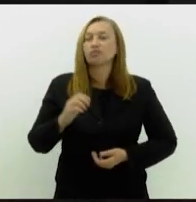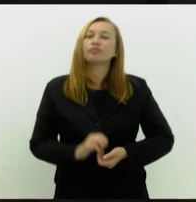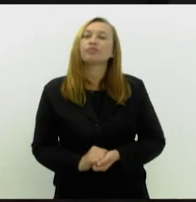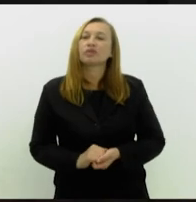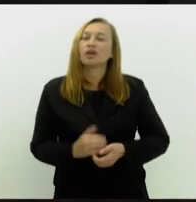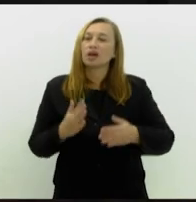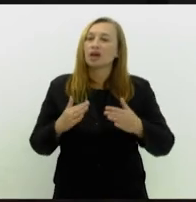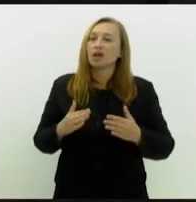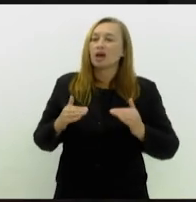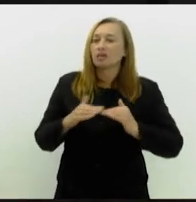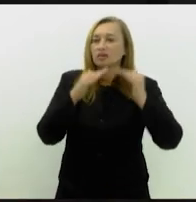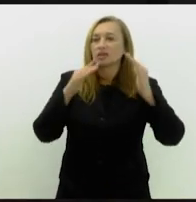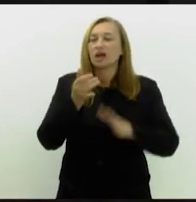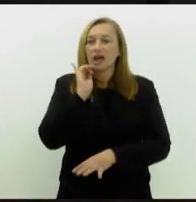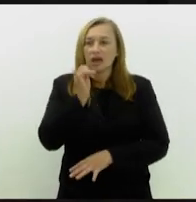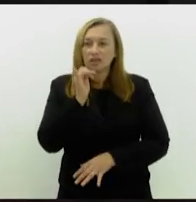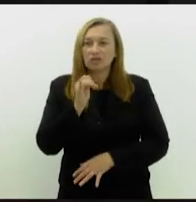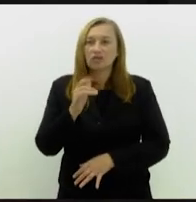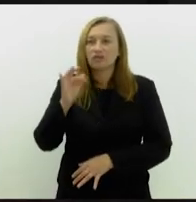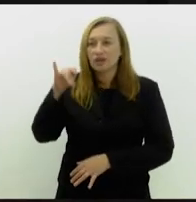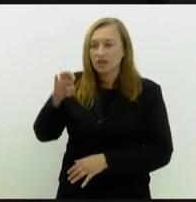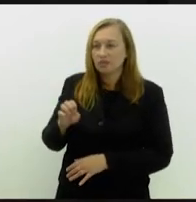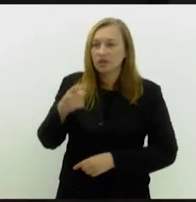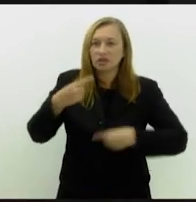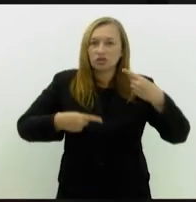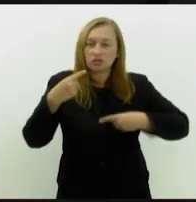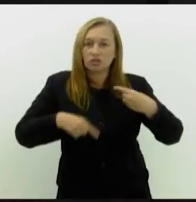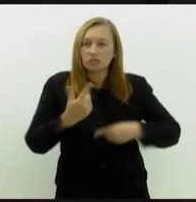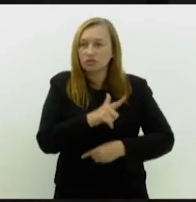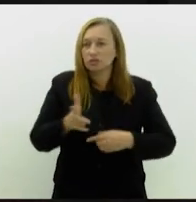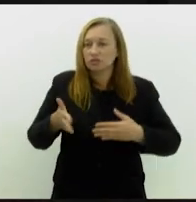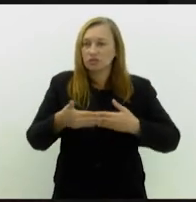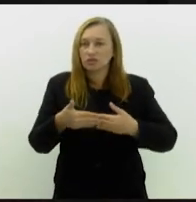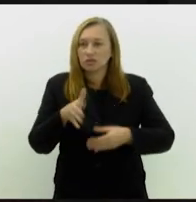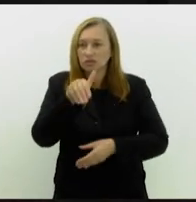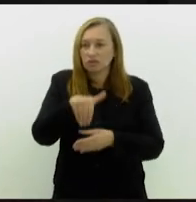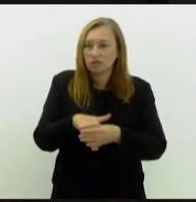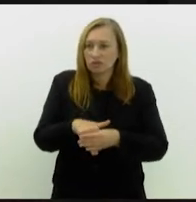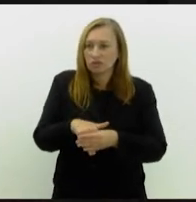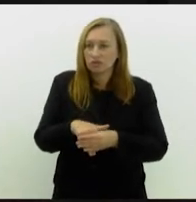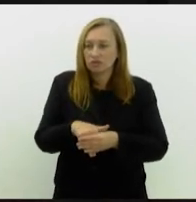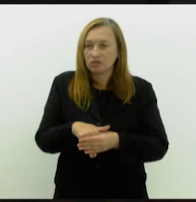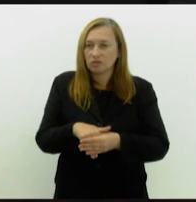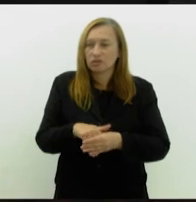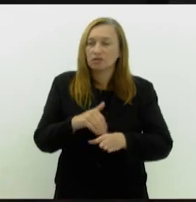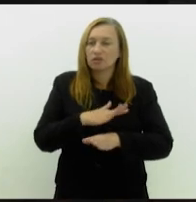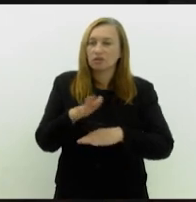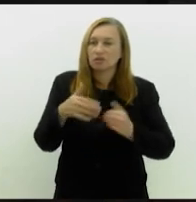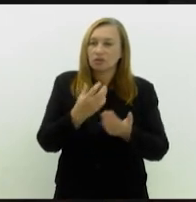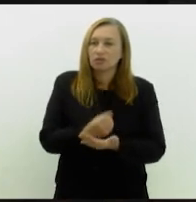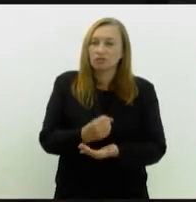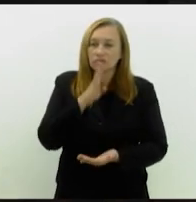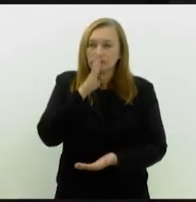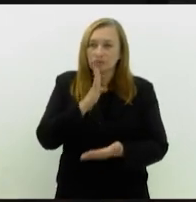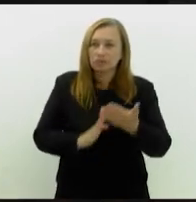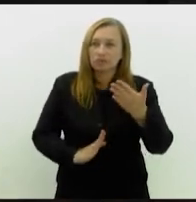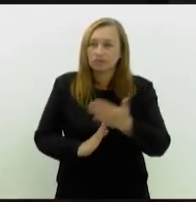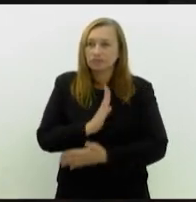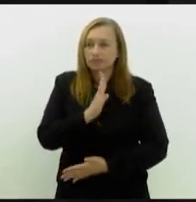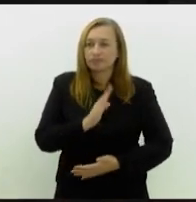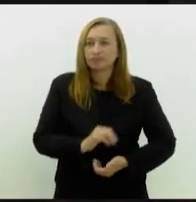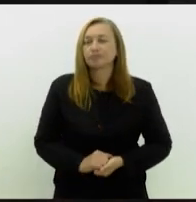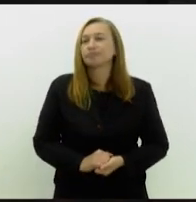favorável relator Deputado Felipe Soares em discussão discutir encerrada a discussão em votação se que apró